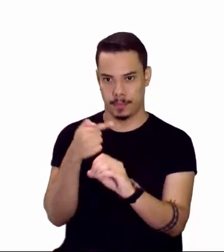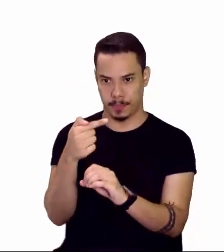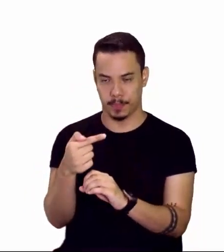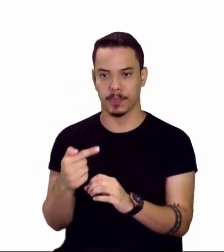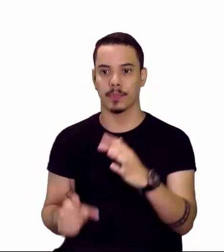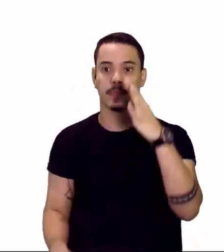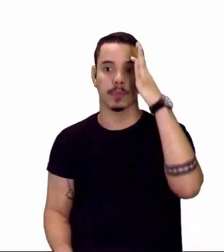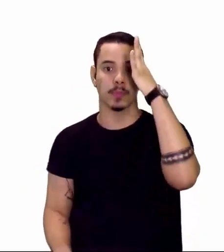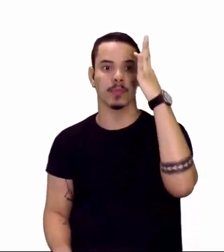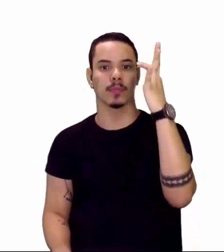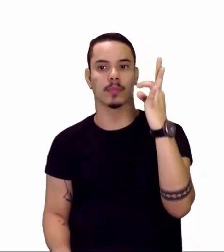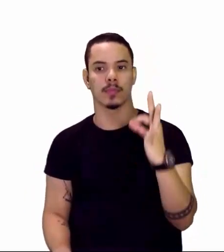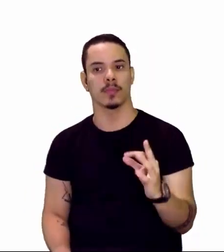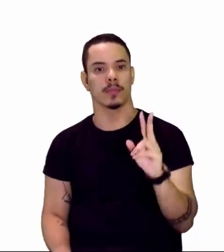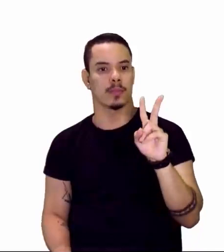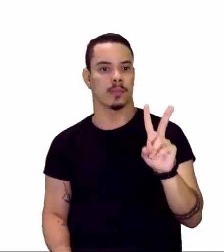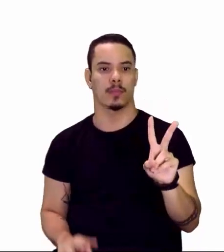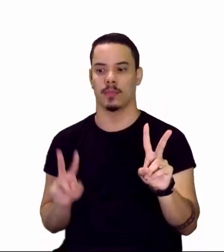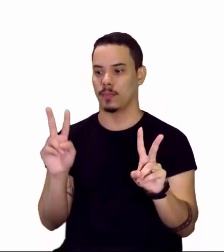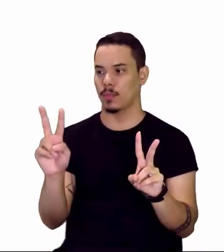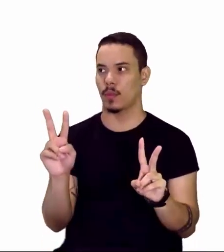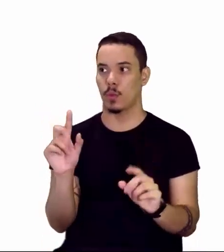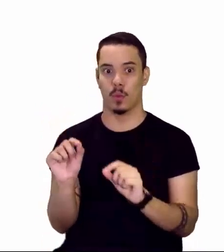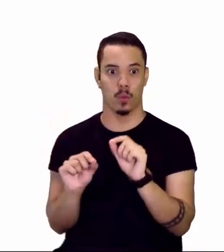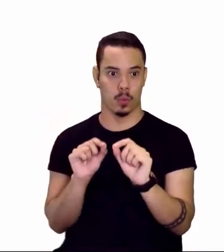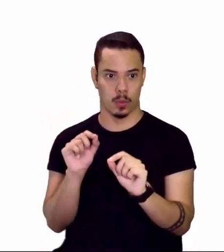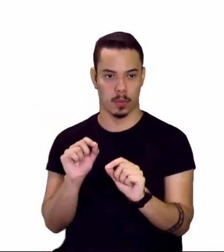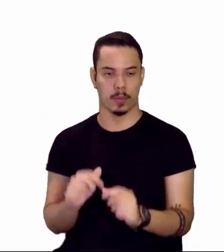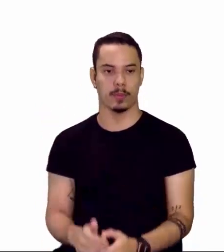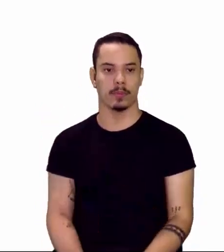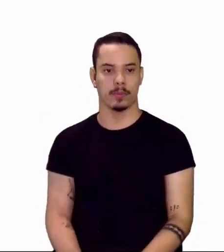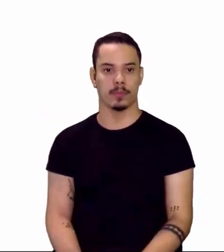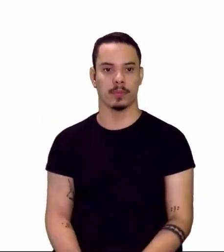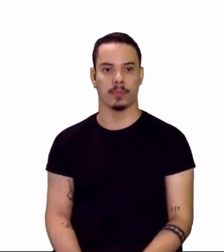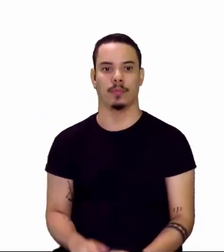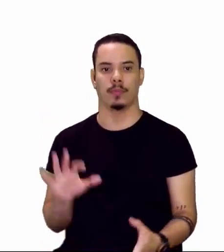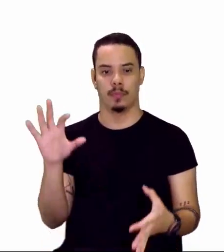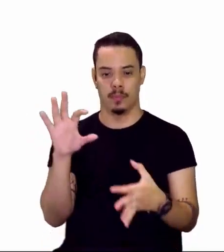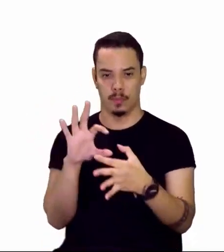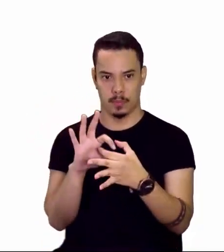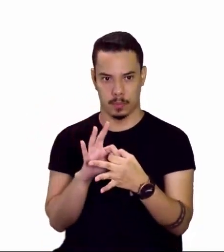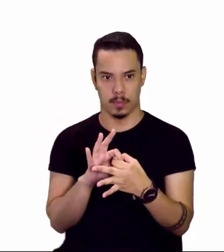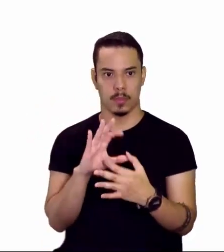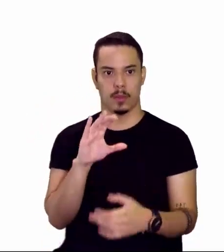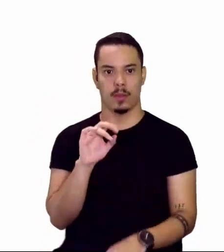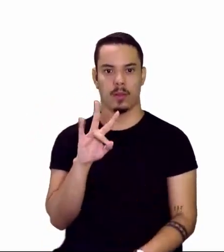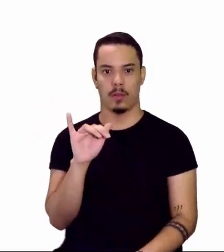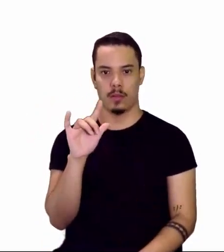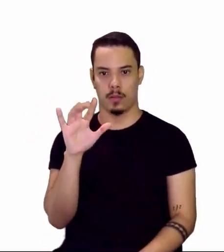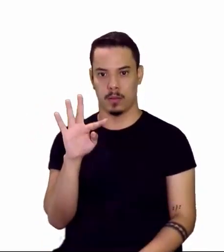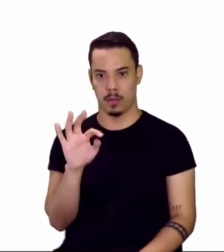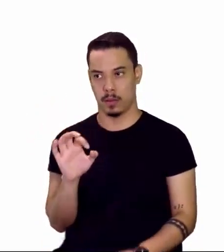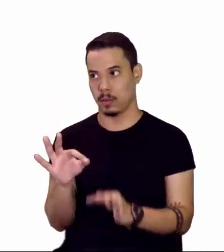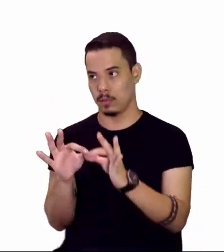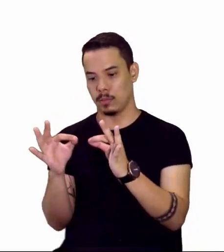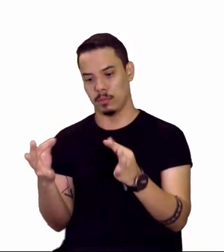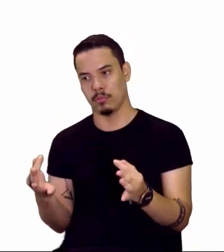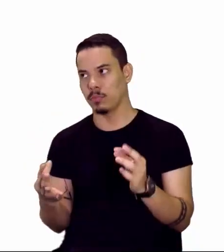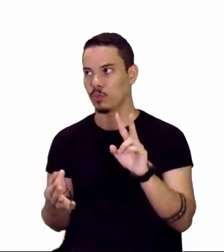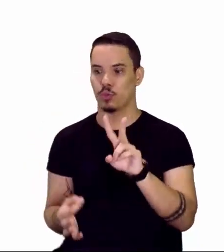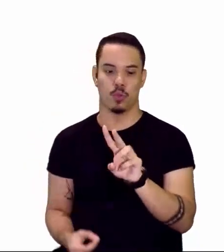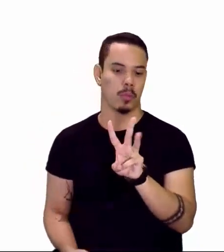Entenda por par de elétrons o seguinte: ligação covalente, seja ela simples, dupla ou